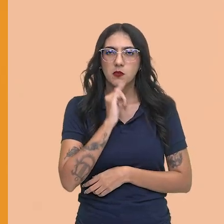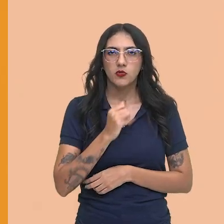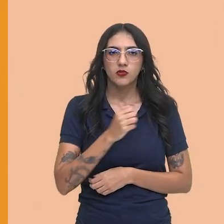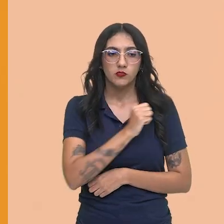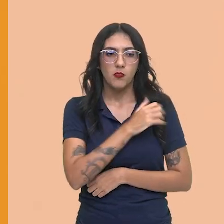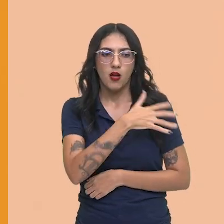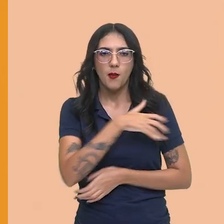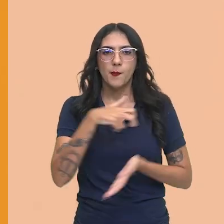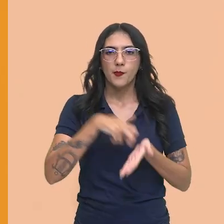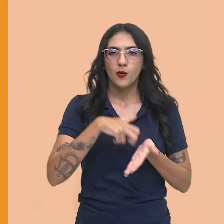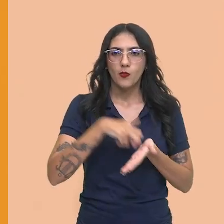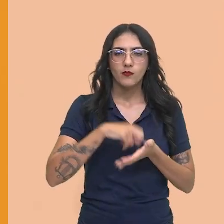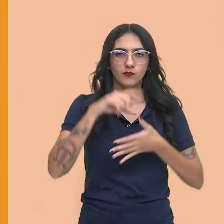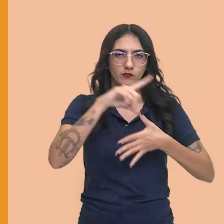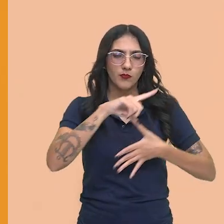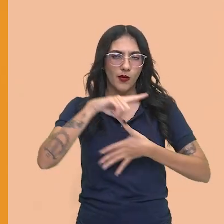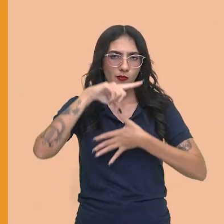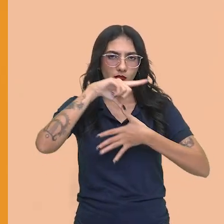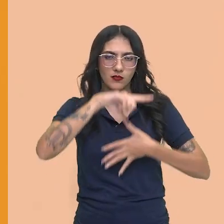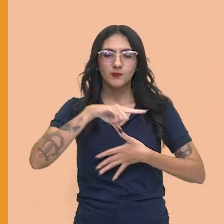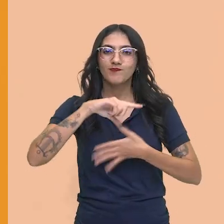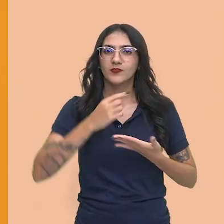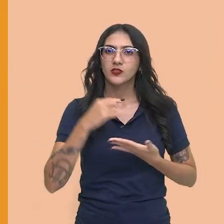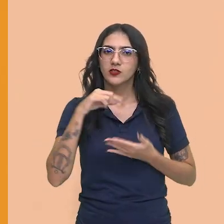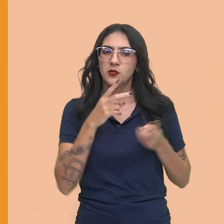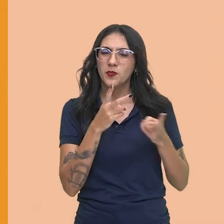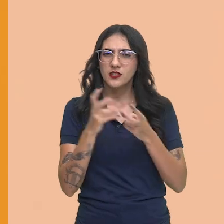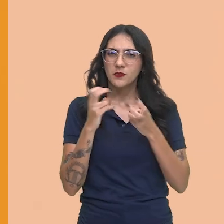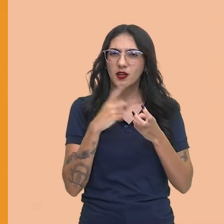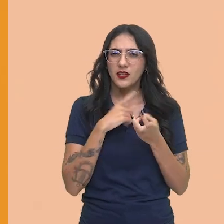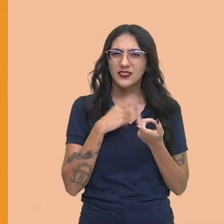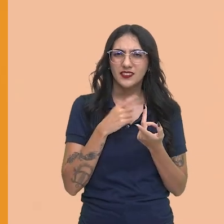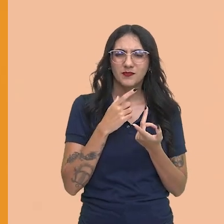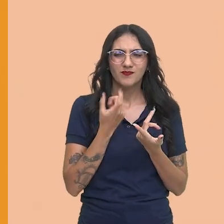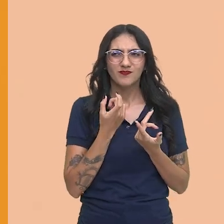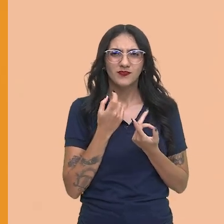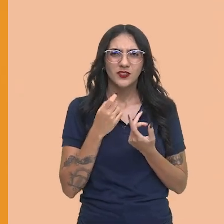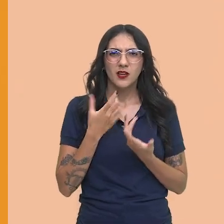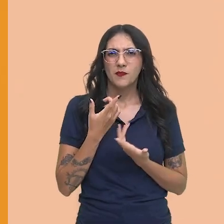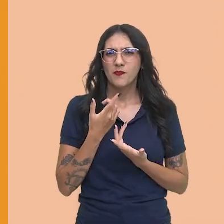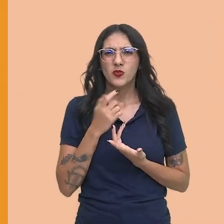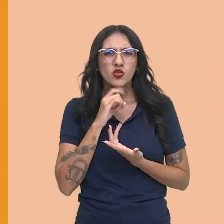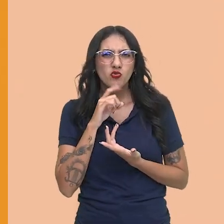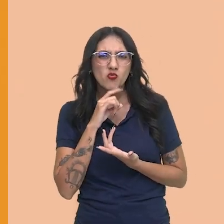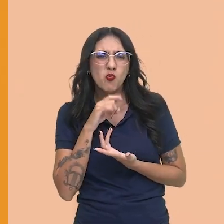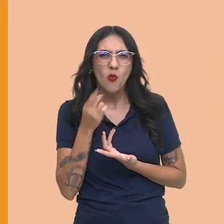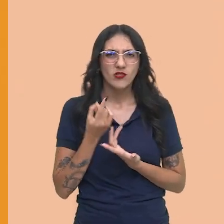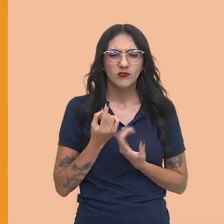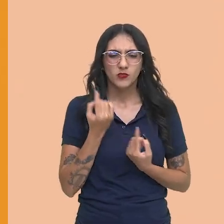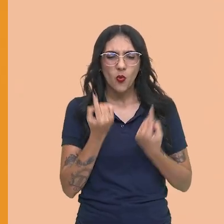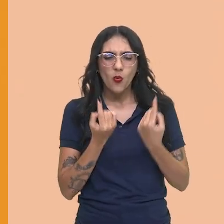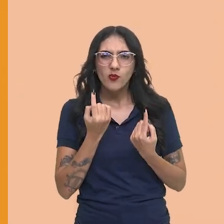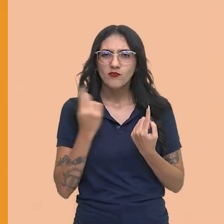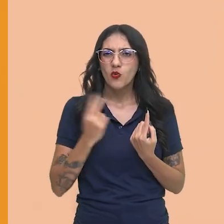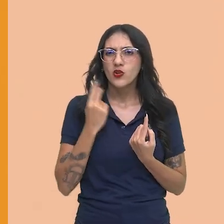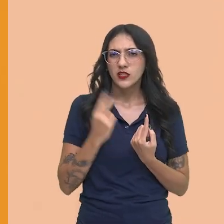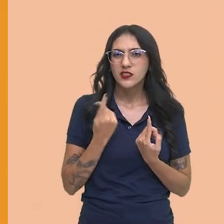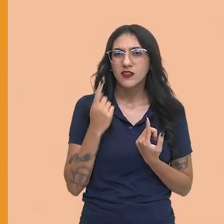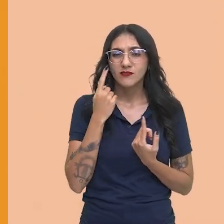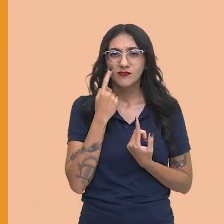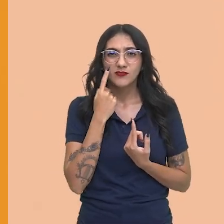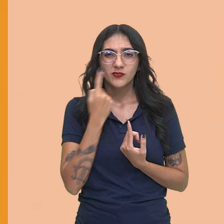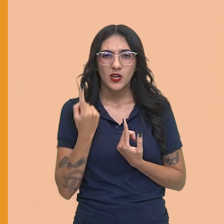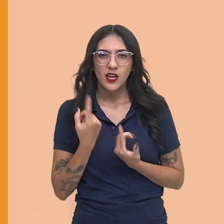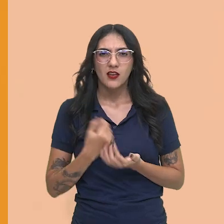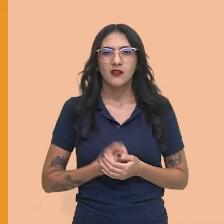Latina, que essa bipolaridade que o mundo estava vivendo, a gente percebe aí dois exemplos, né, de uma ditadura de extrema